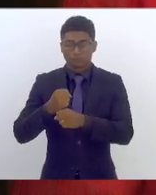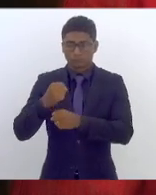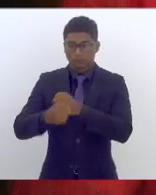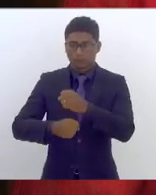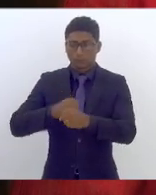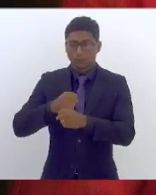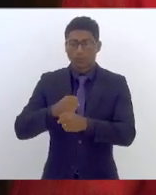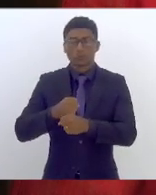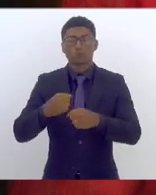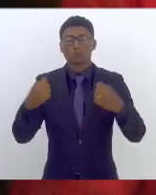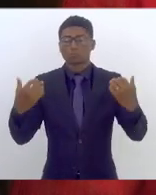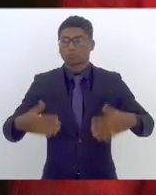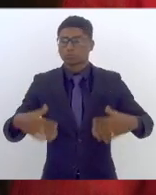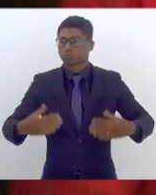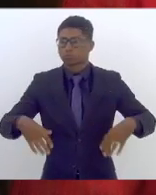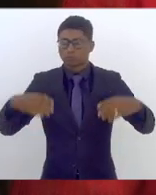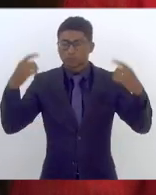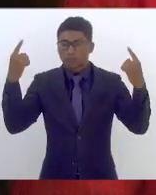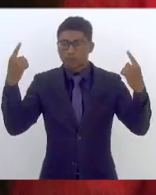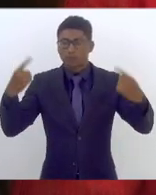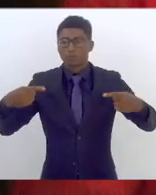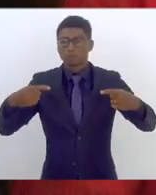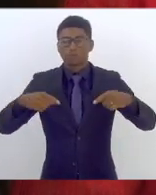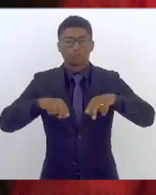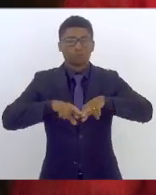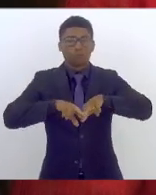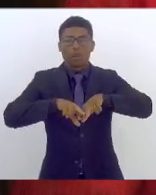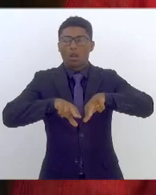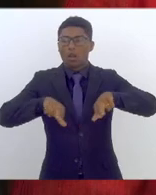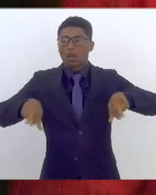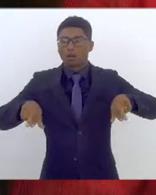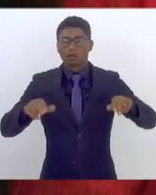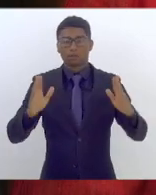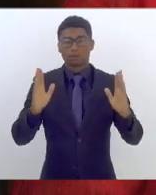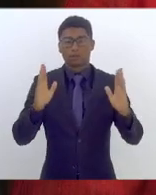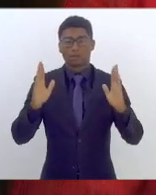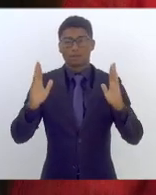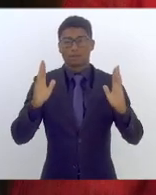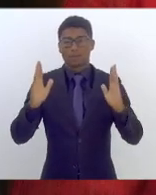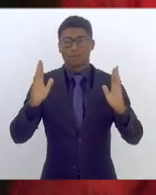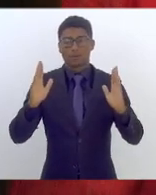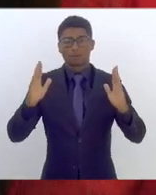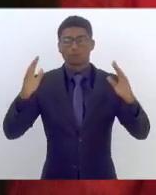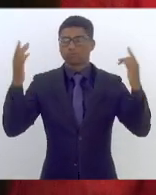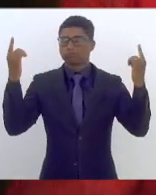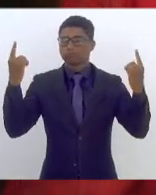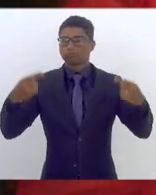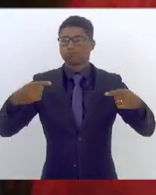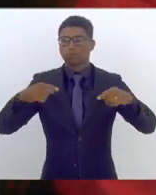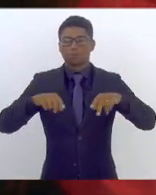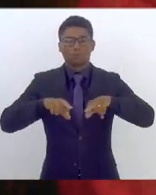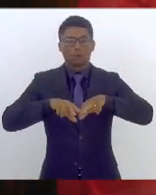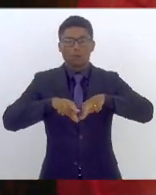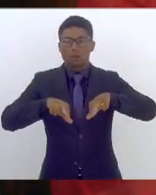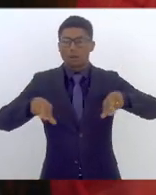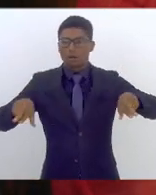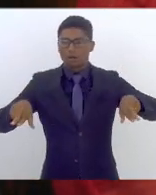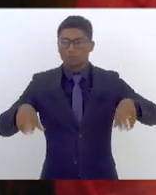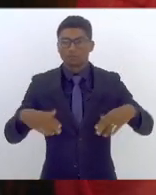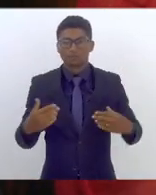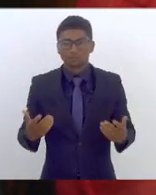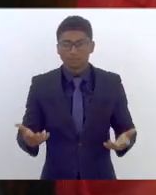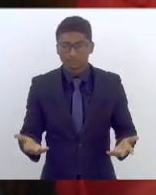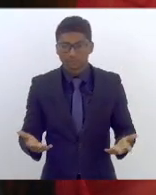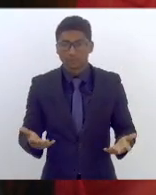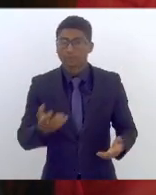cheio de desafios retificando foi um período incrivelmente cheio de desafios e já que nada é por